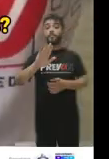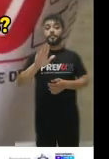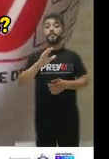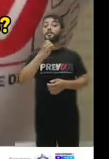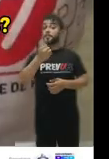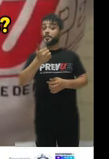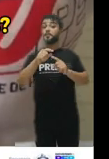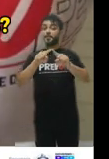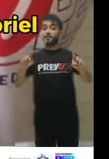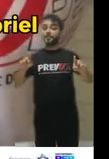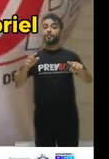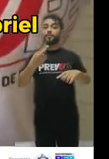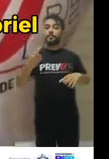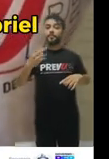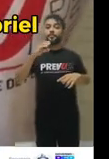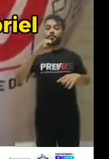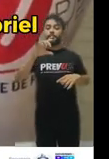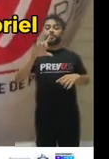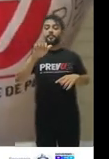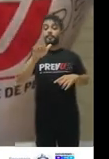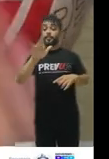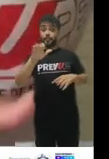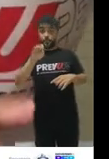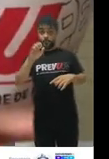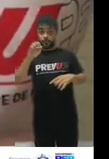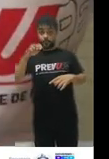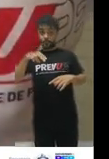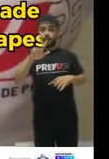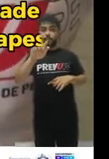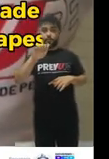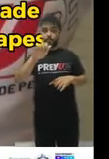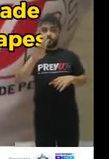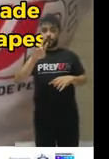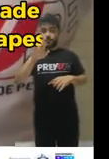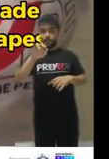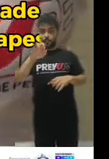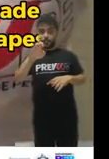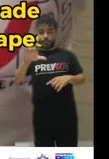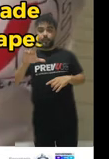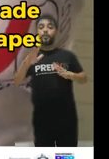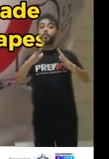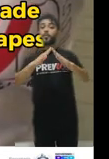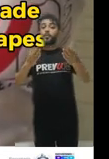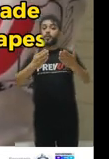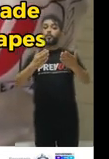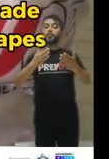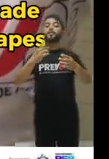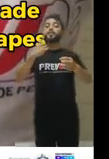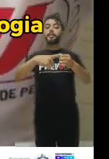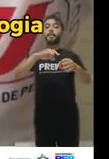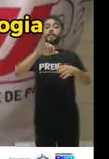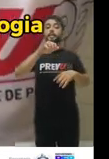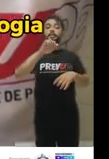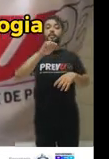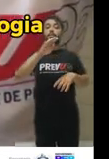pessoal, tudo bem com vocês? Me chamo Cleibson Gabriel, tenho 18 anos, atualmente moro na cidade de Jaboatão dos Guararapes